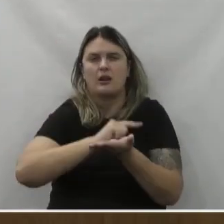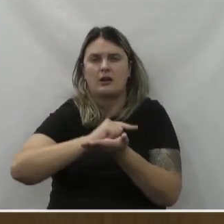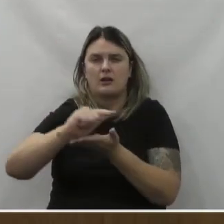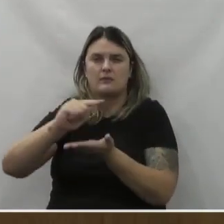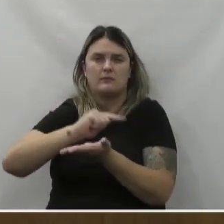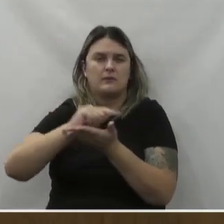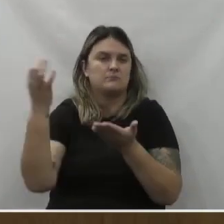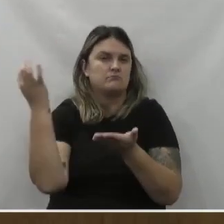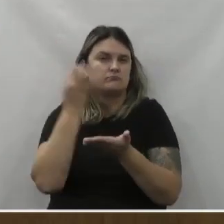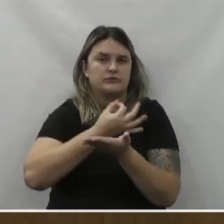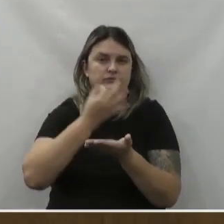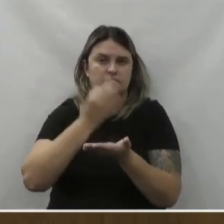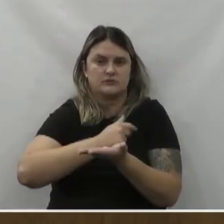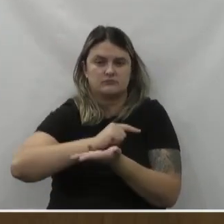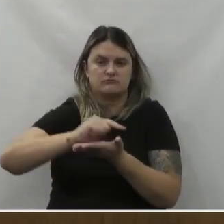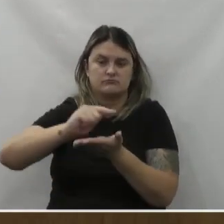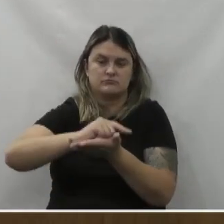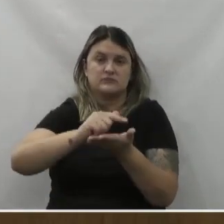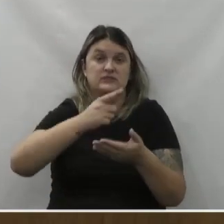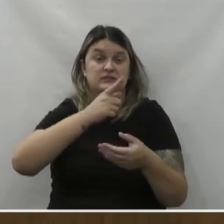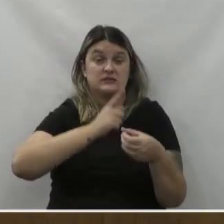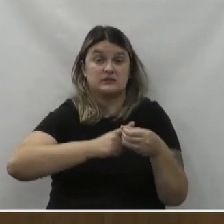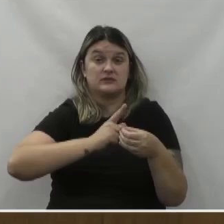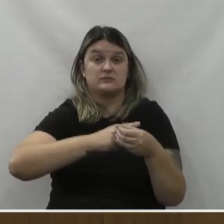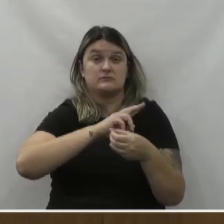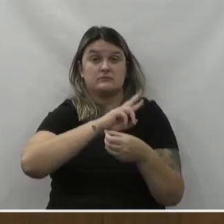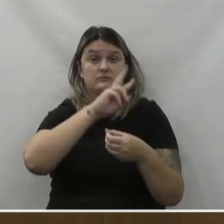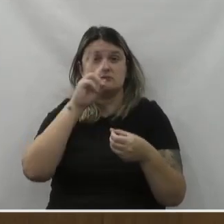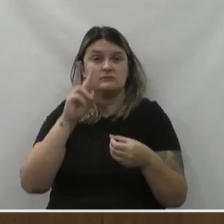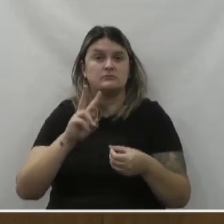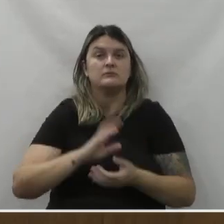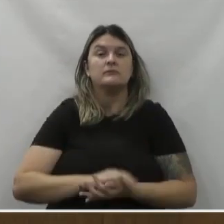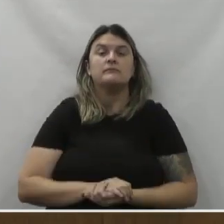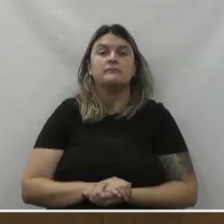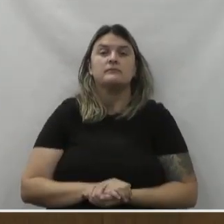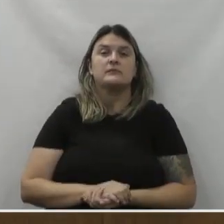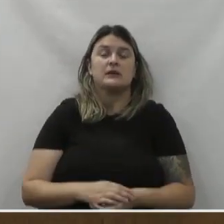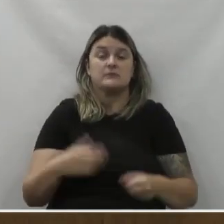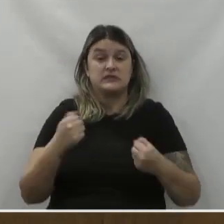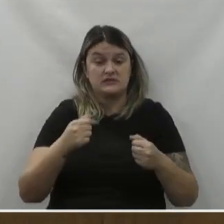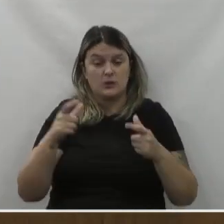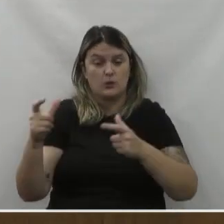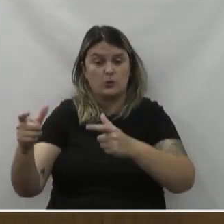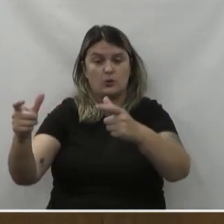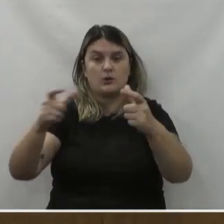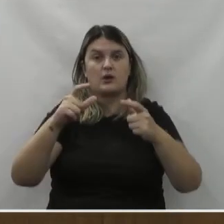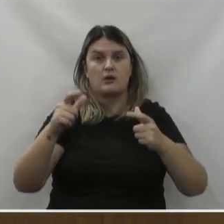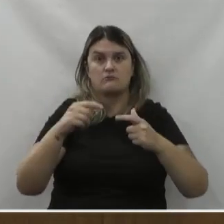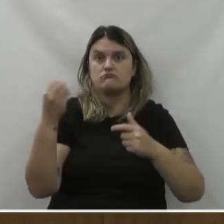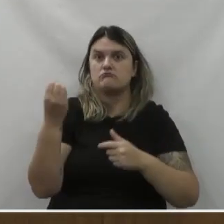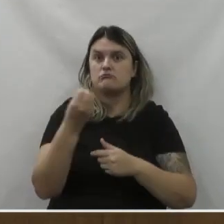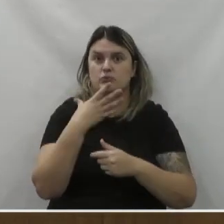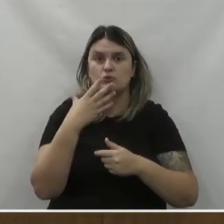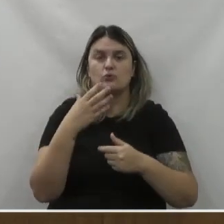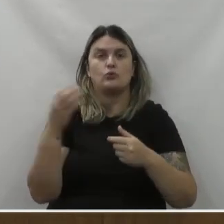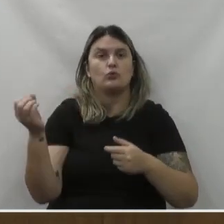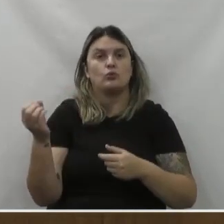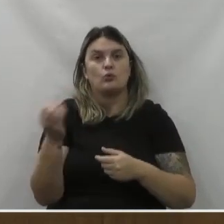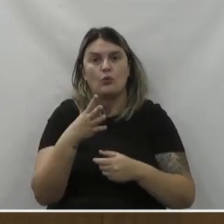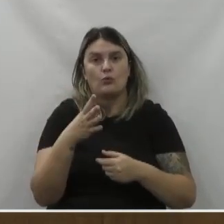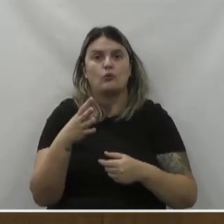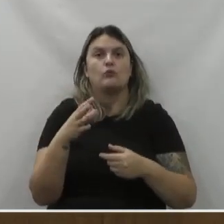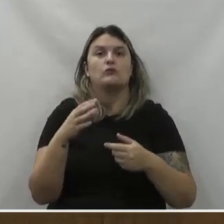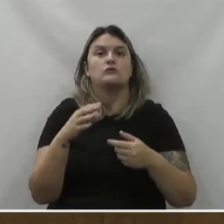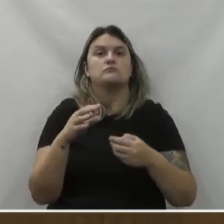no município de União da Vitória. A proposta é transformar o local em um espaço moderno e multifuncional